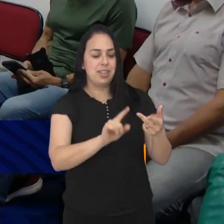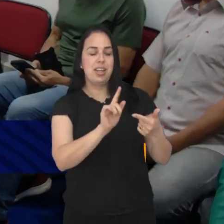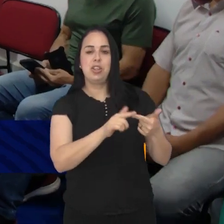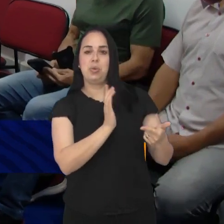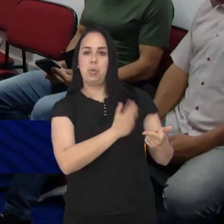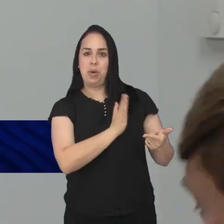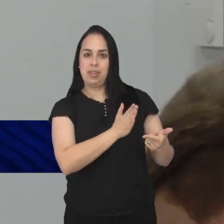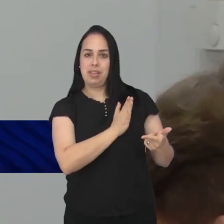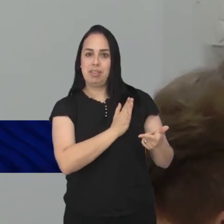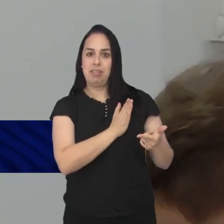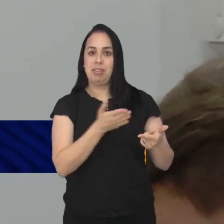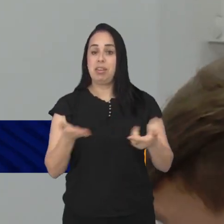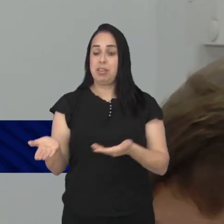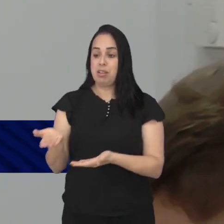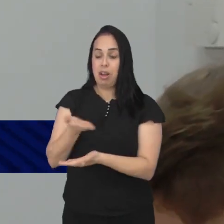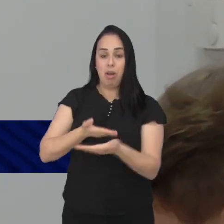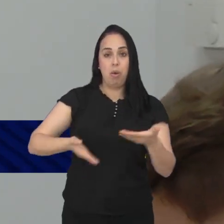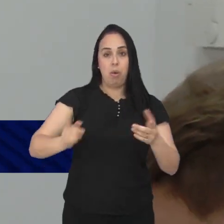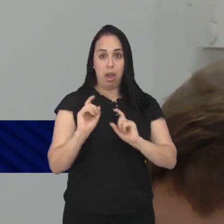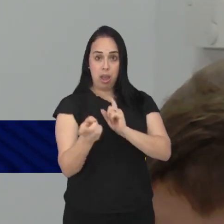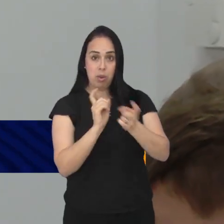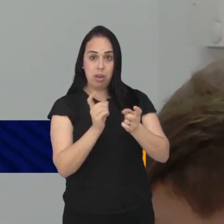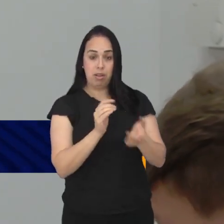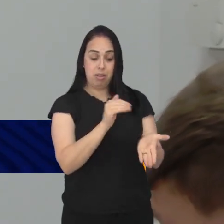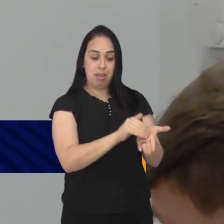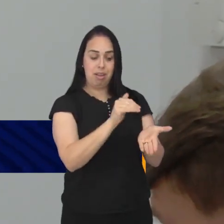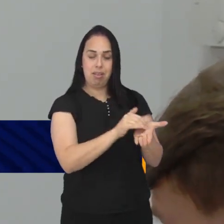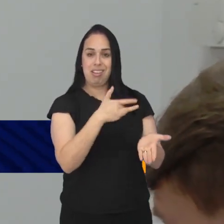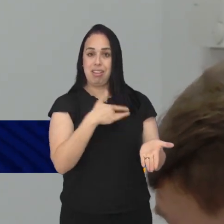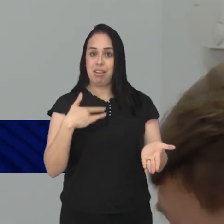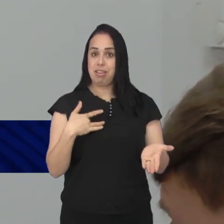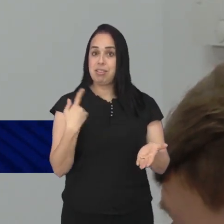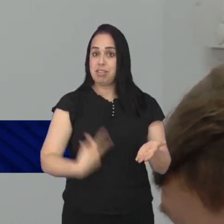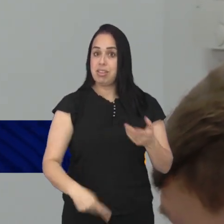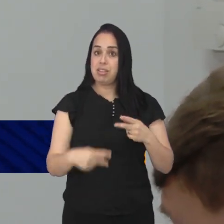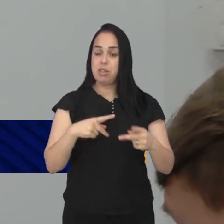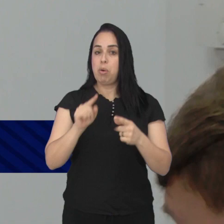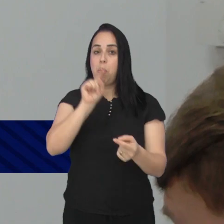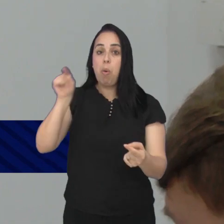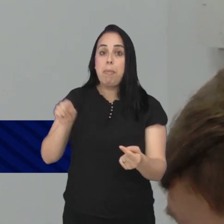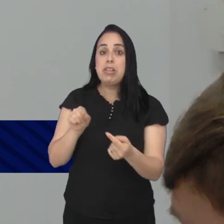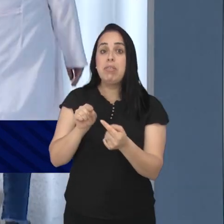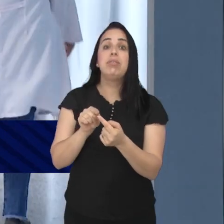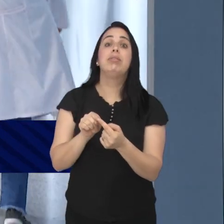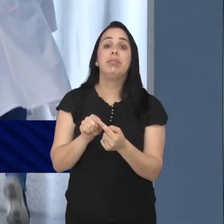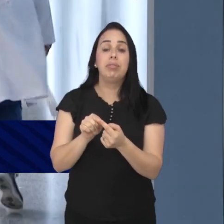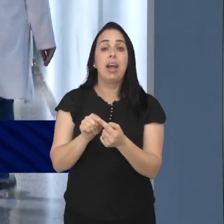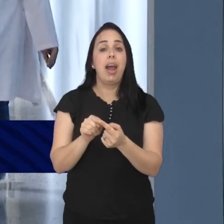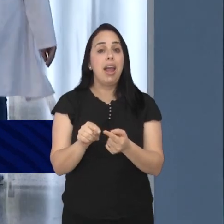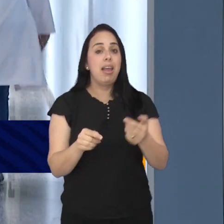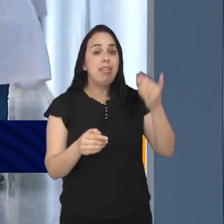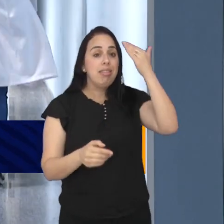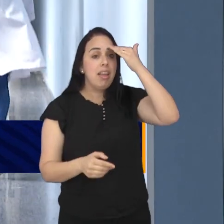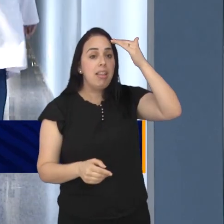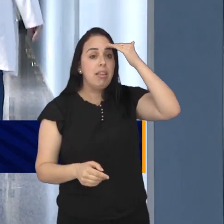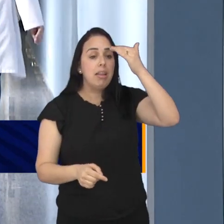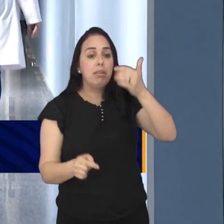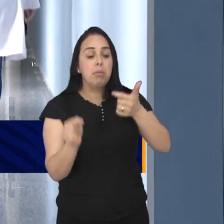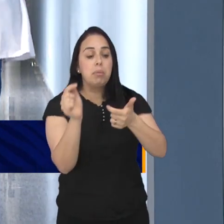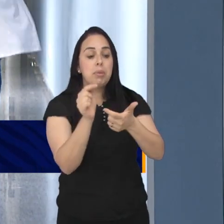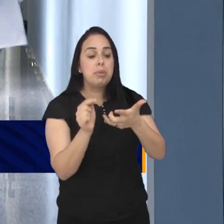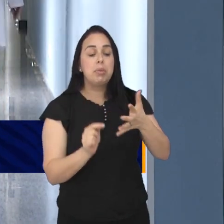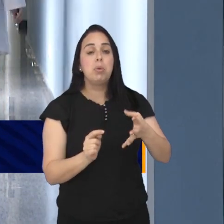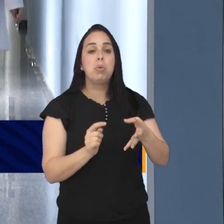Cardiológico da Câmara se reuniram com representantes da Secretaria de Saúde de São José. O objetivo do encontro foi